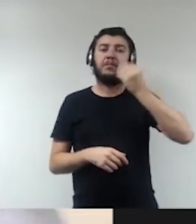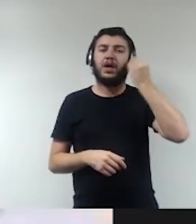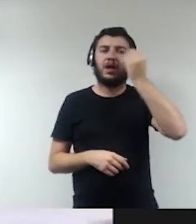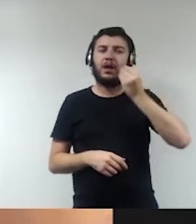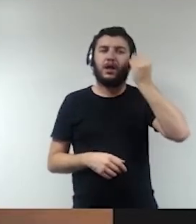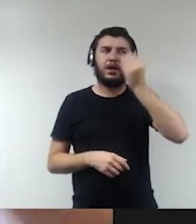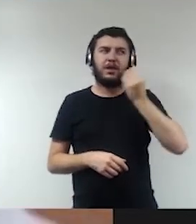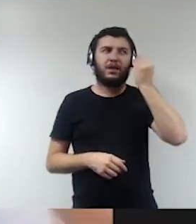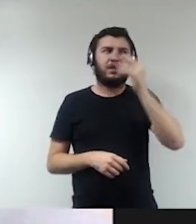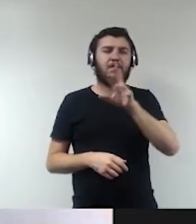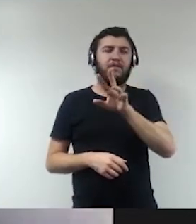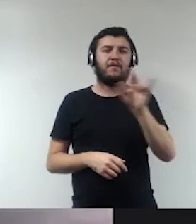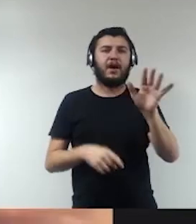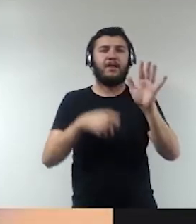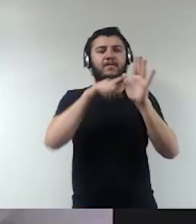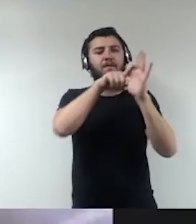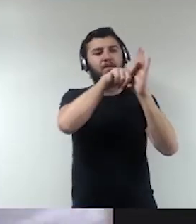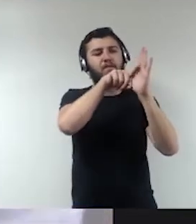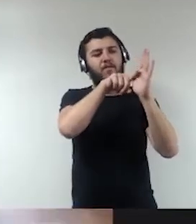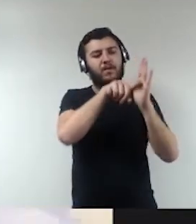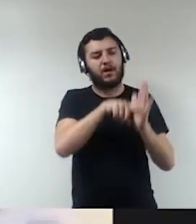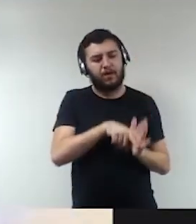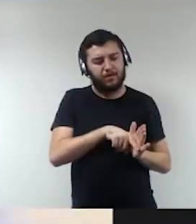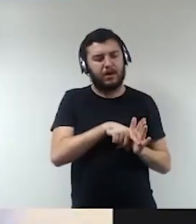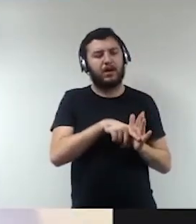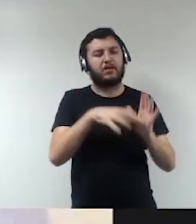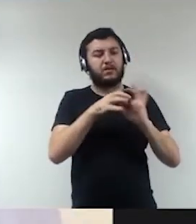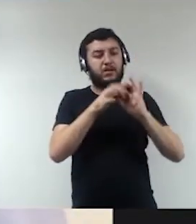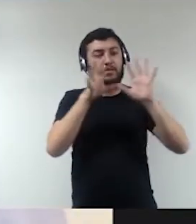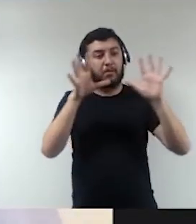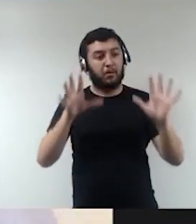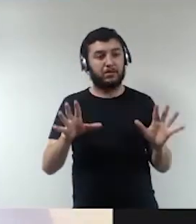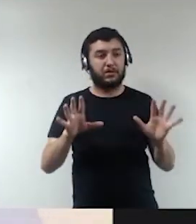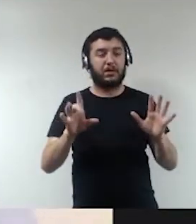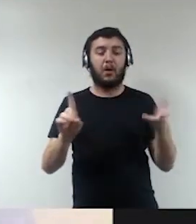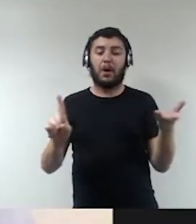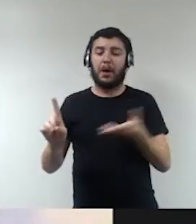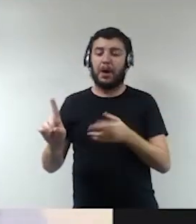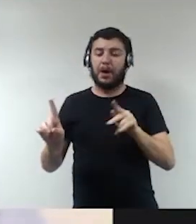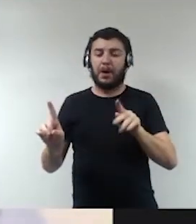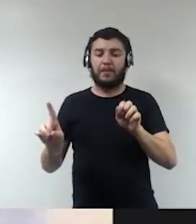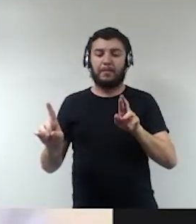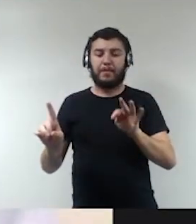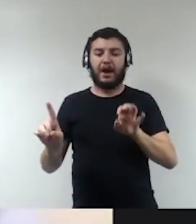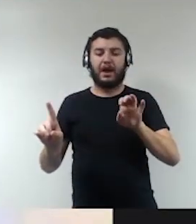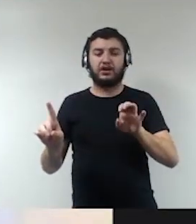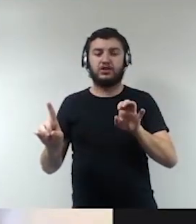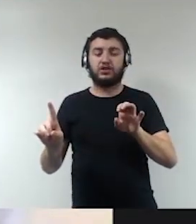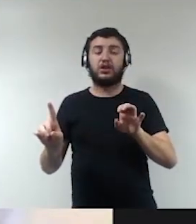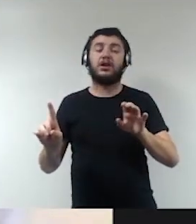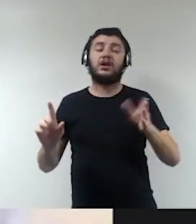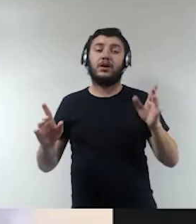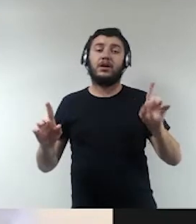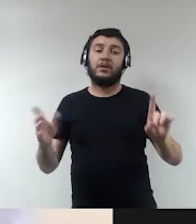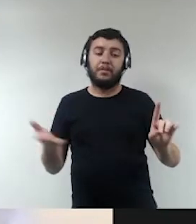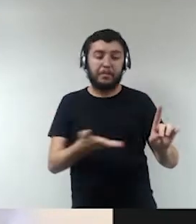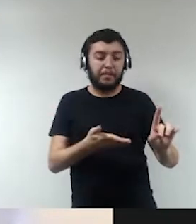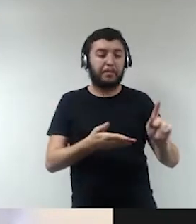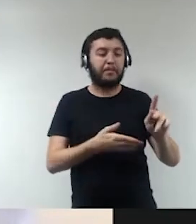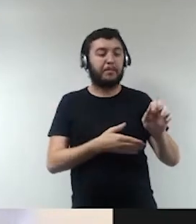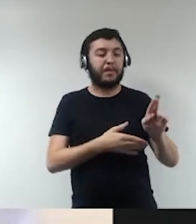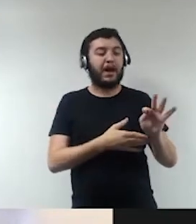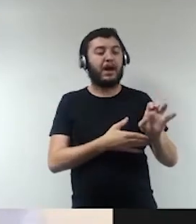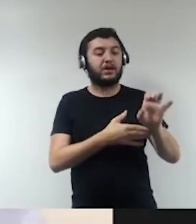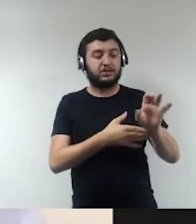a disponibilidade, a disposição das partes em autocompor, sabendo que vão ter que suportar,